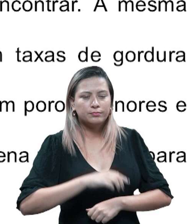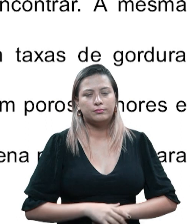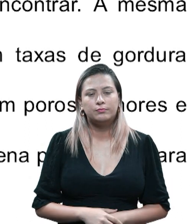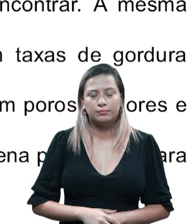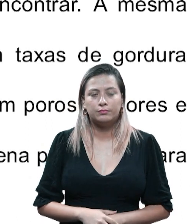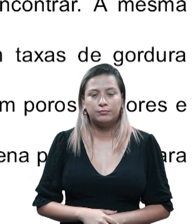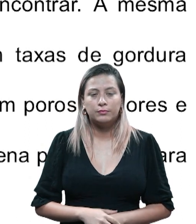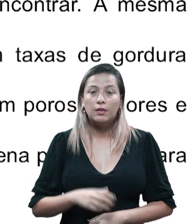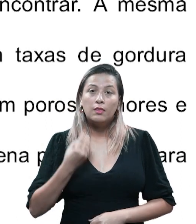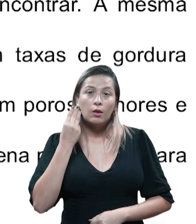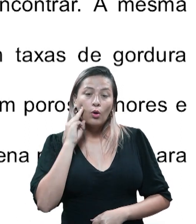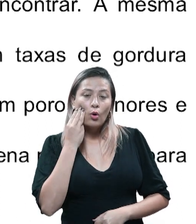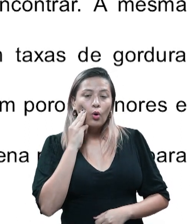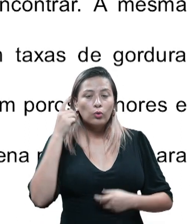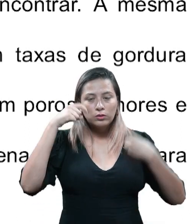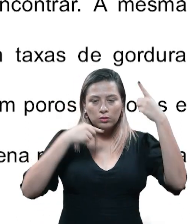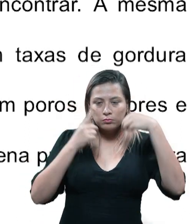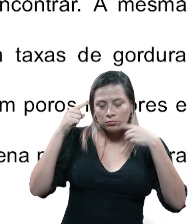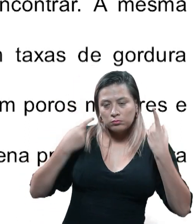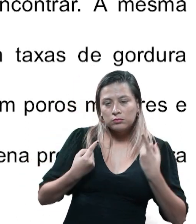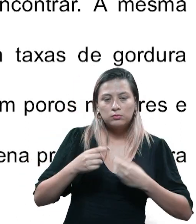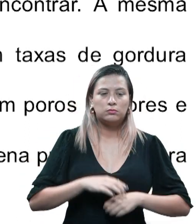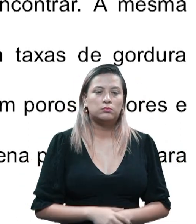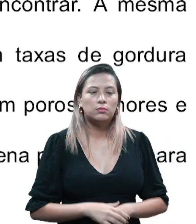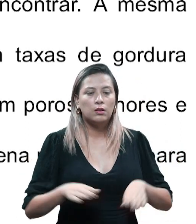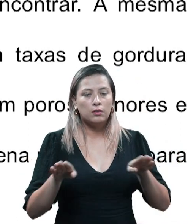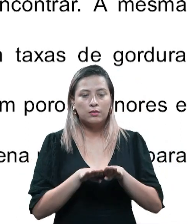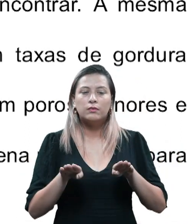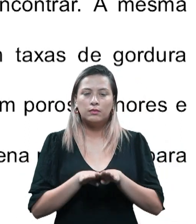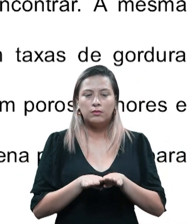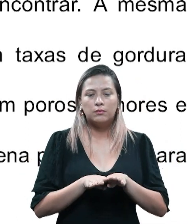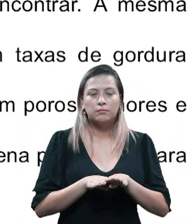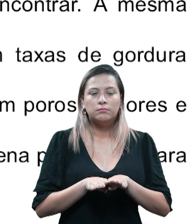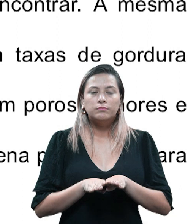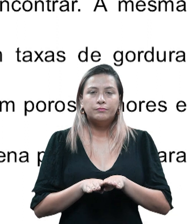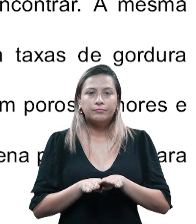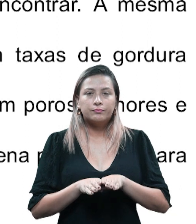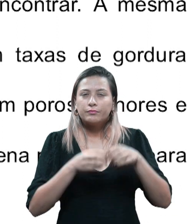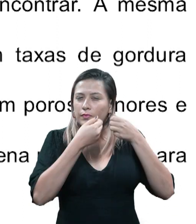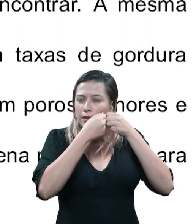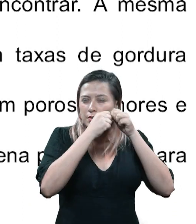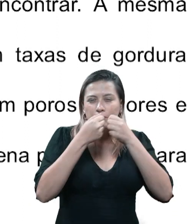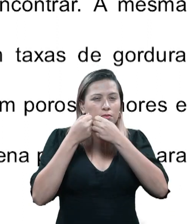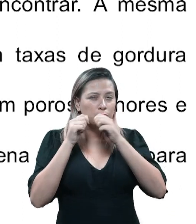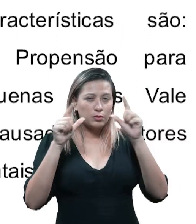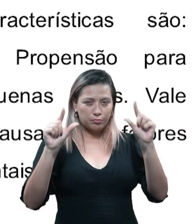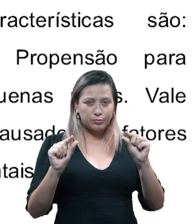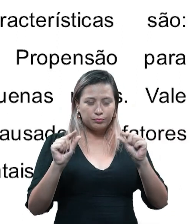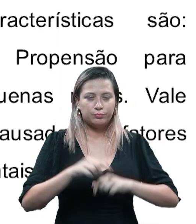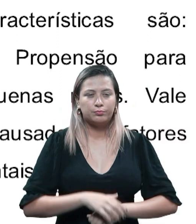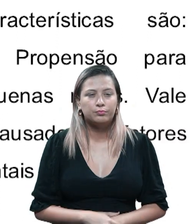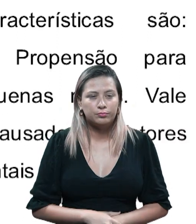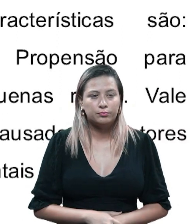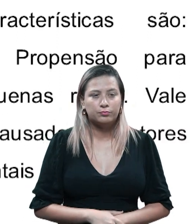um aspecto rosado e pequena propensão ao aparecimento de manchas e de espinhas. A